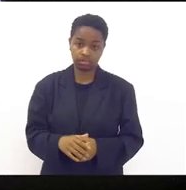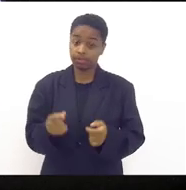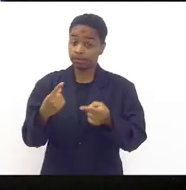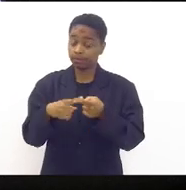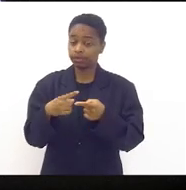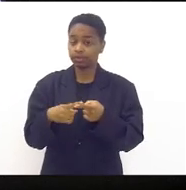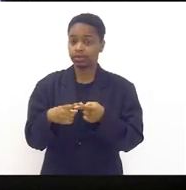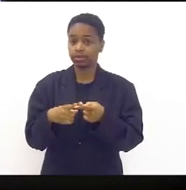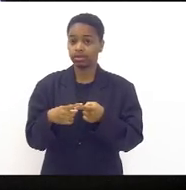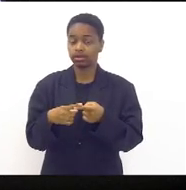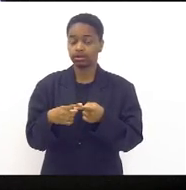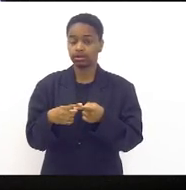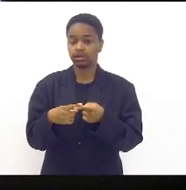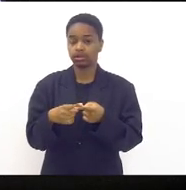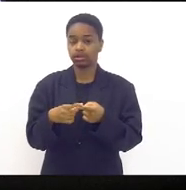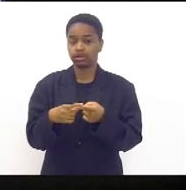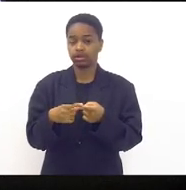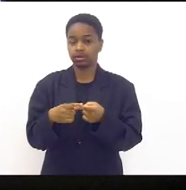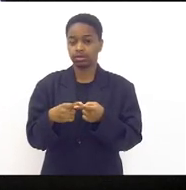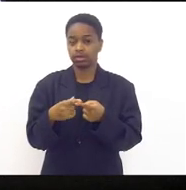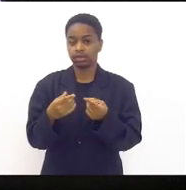termo de 20...